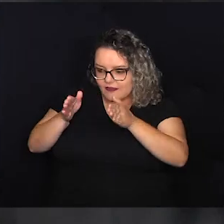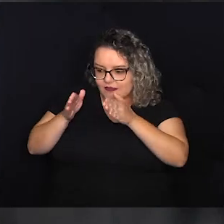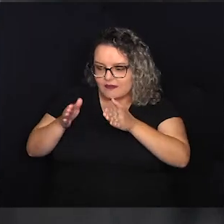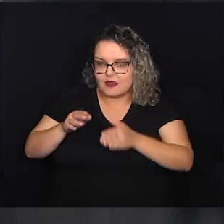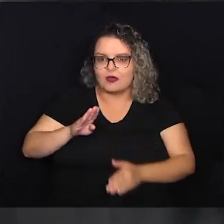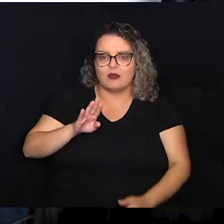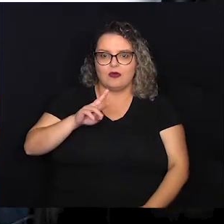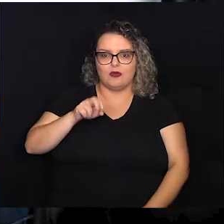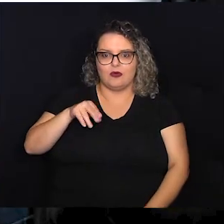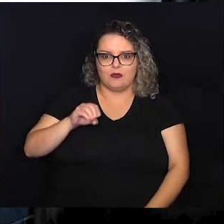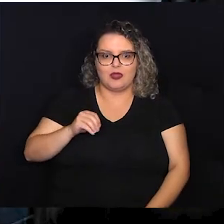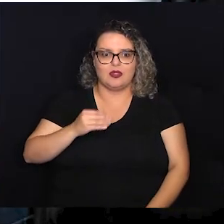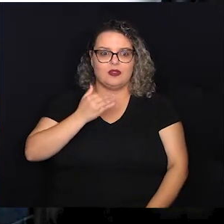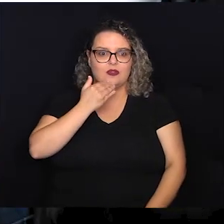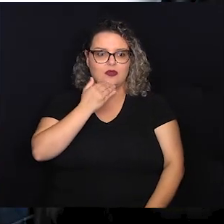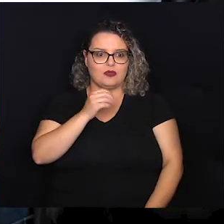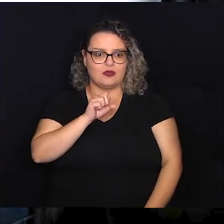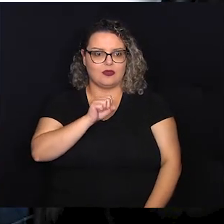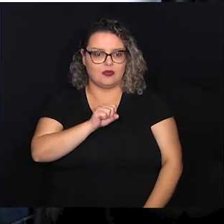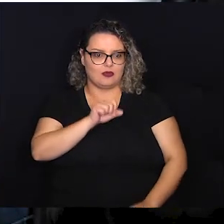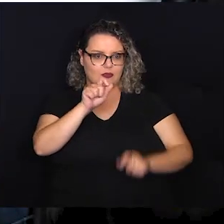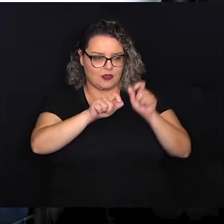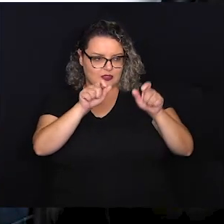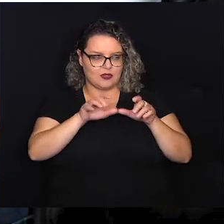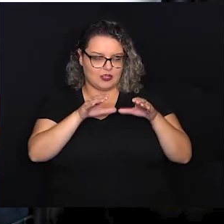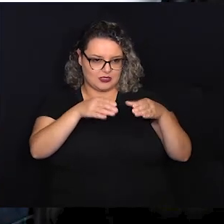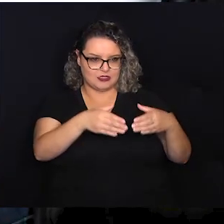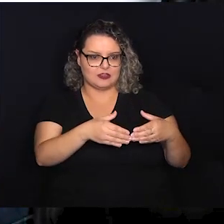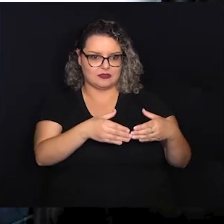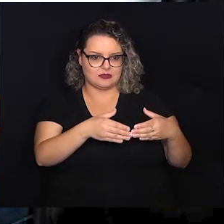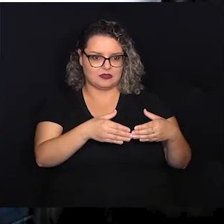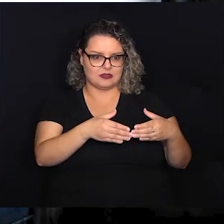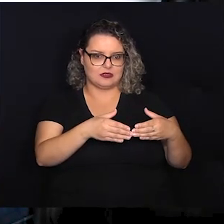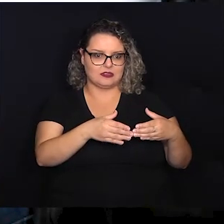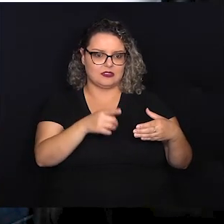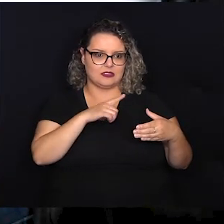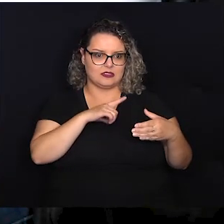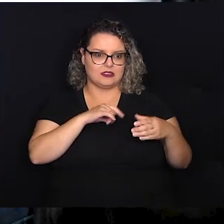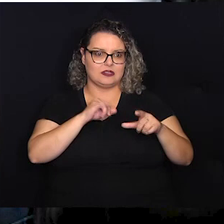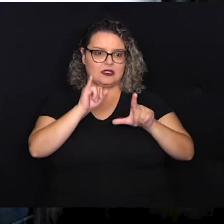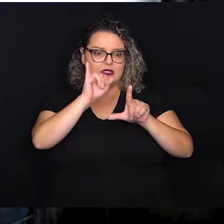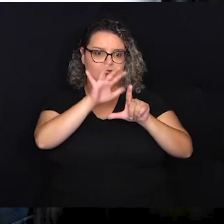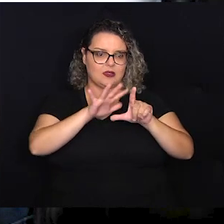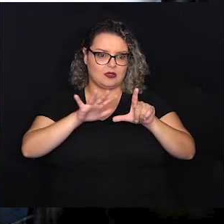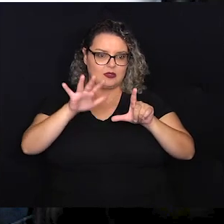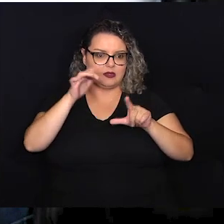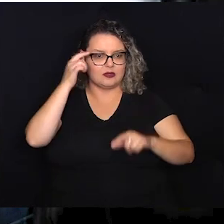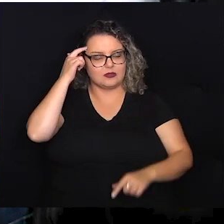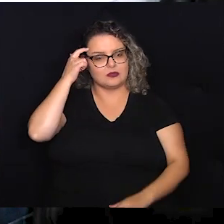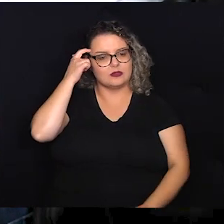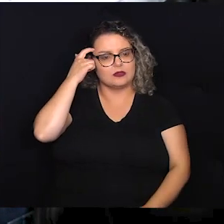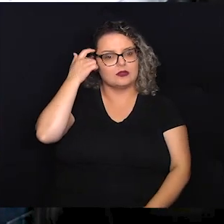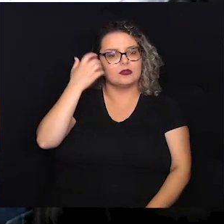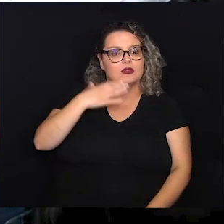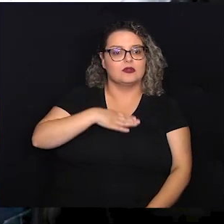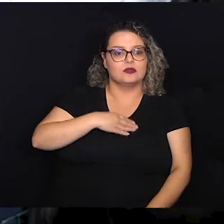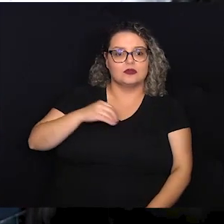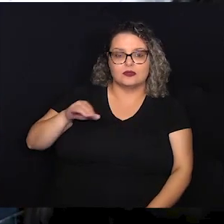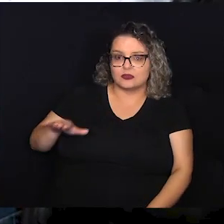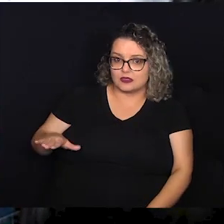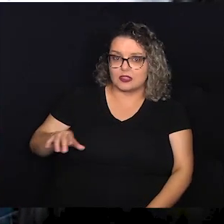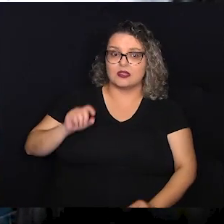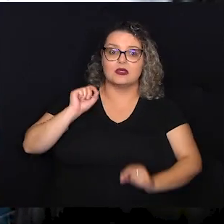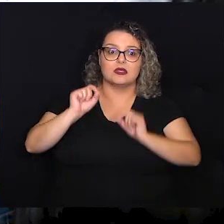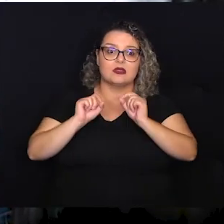pedir pro pessoal aí do Switcher soltar a imagem dos filhos caçulas para a gente ver quem